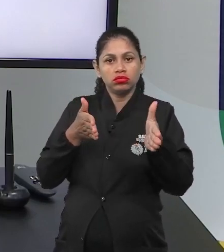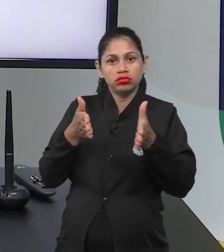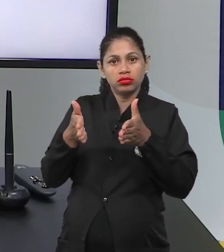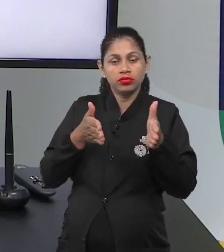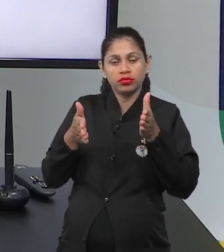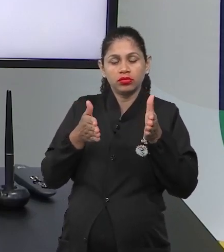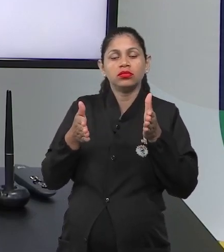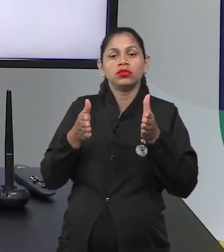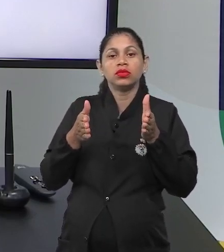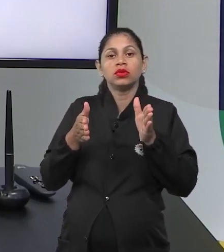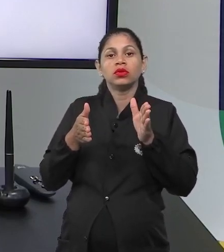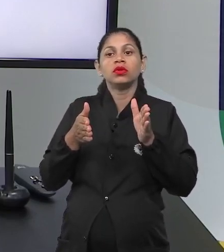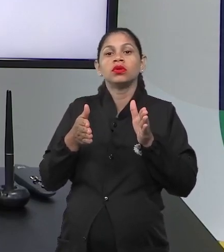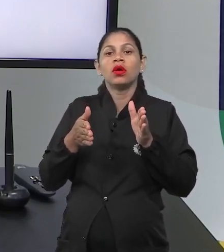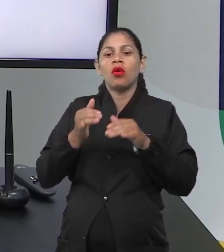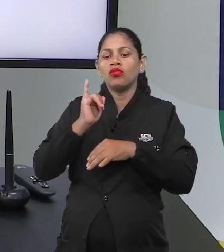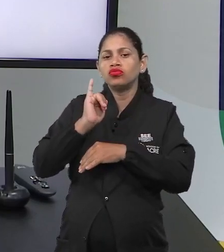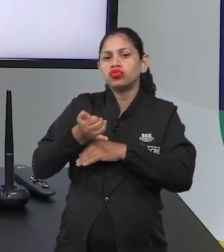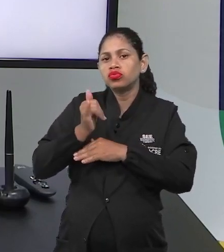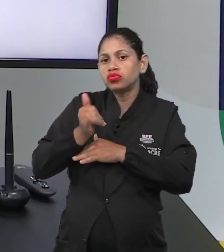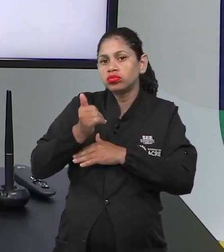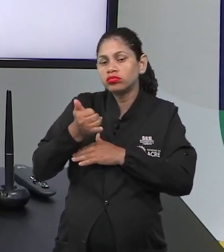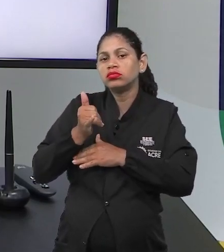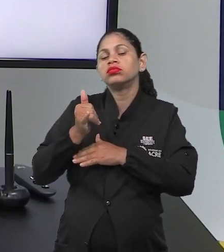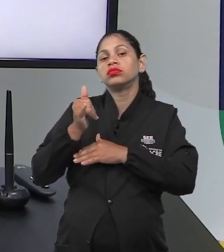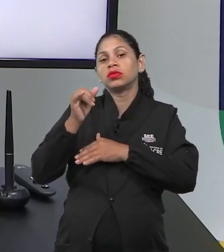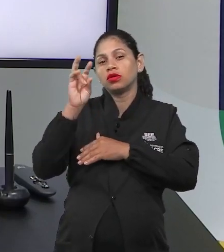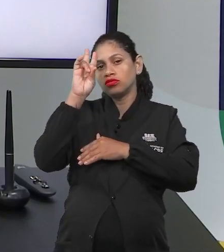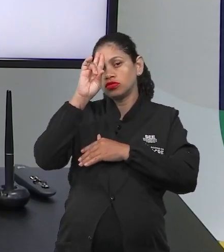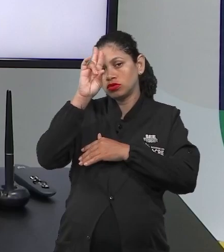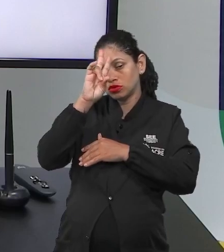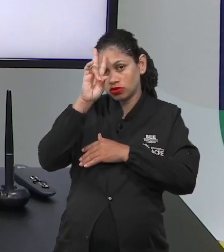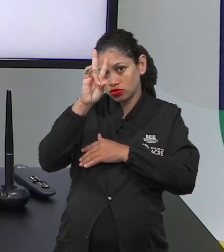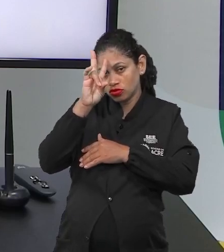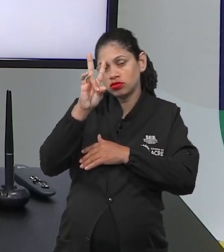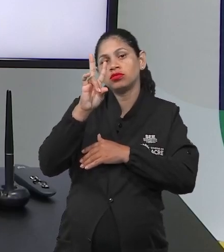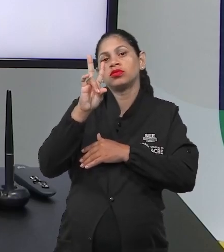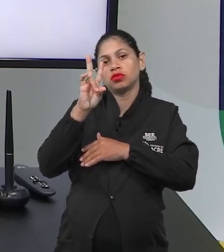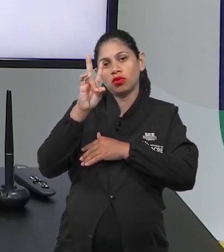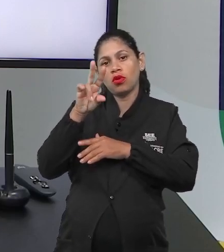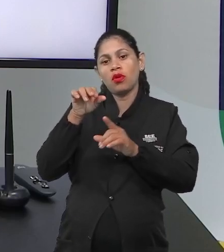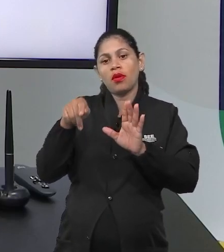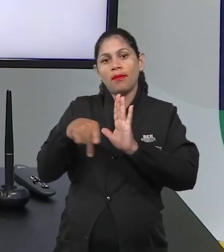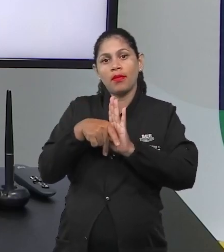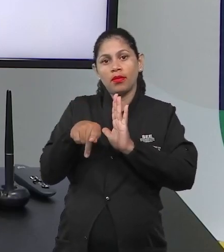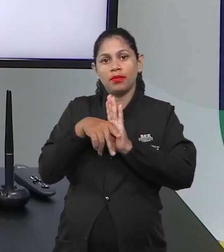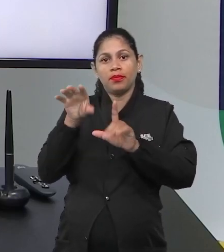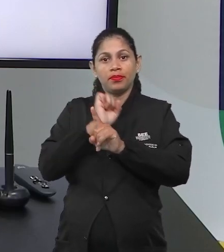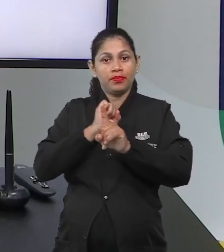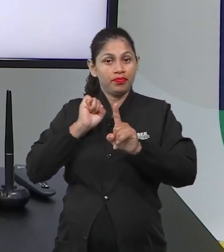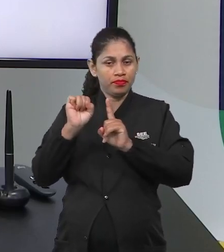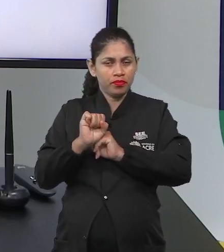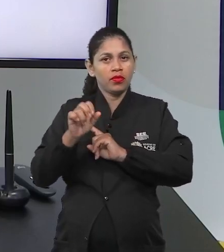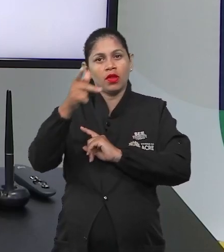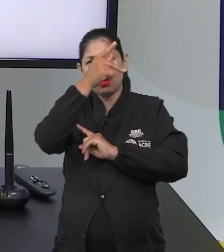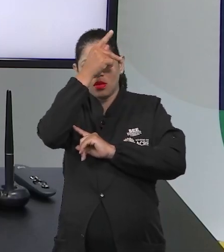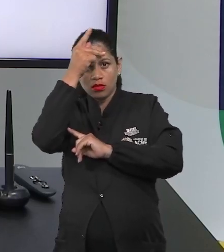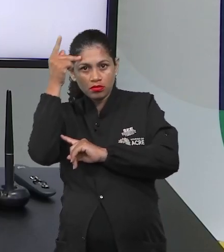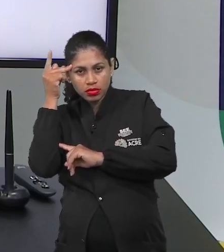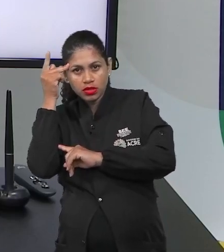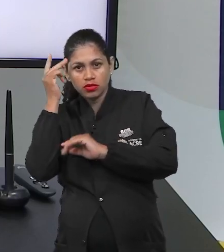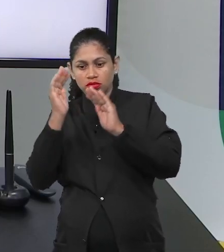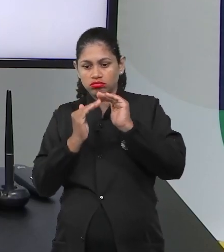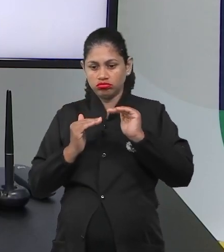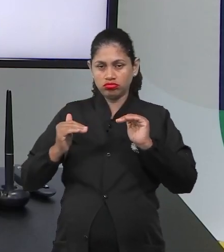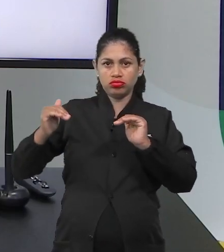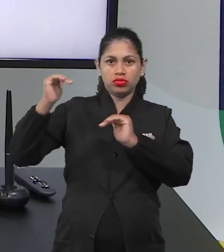relatam histórias de pessoas da sociedade naquele momento, como, por exemplo, pessoas do alto